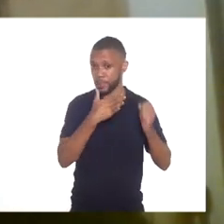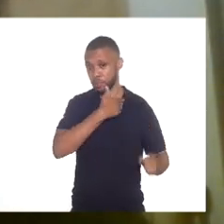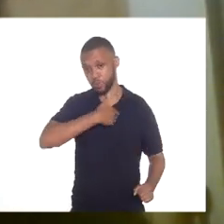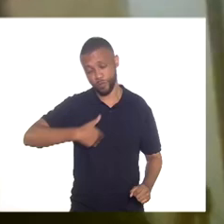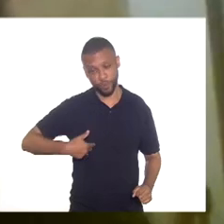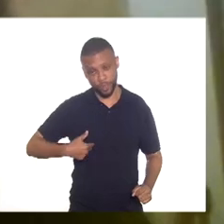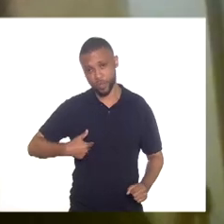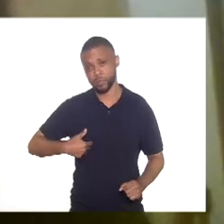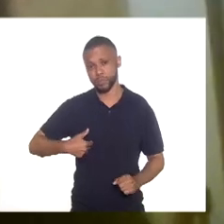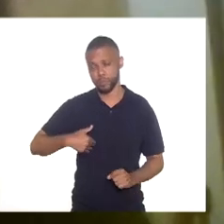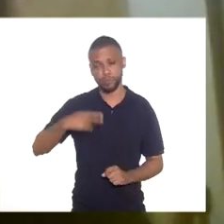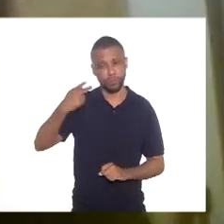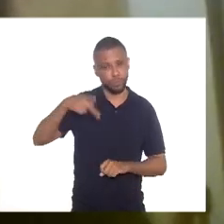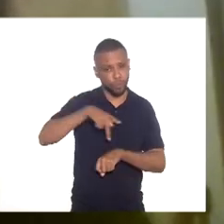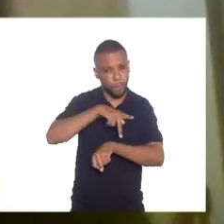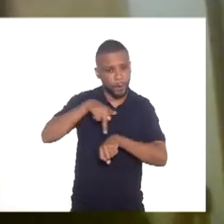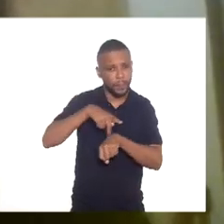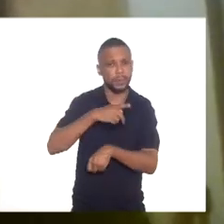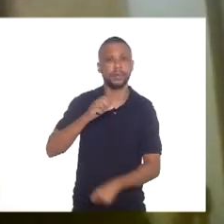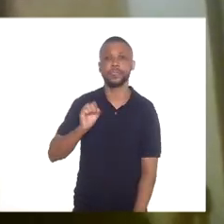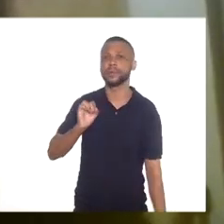né,